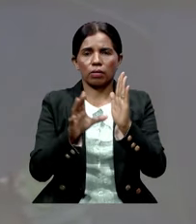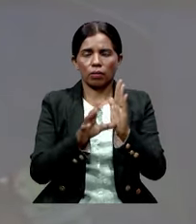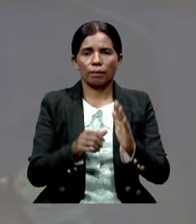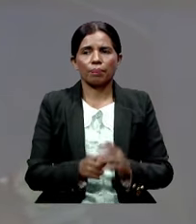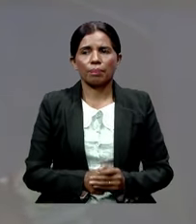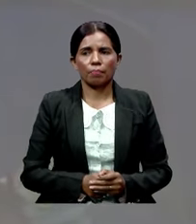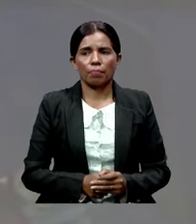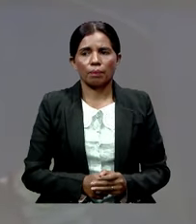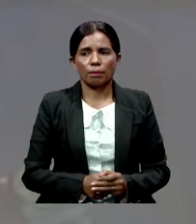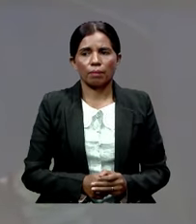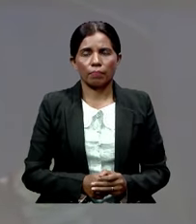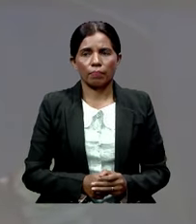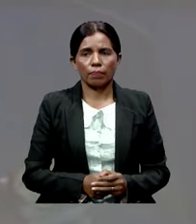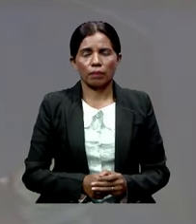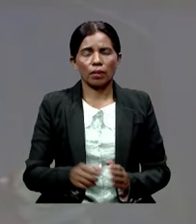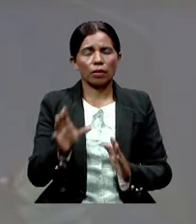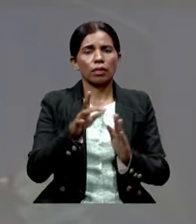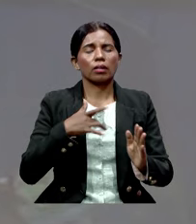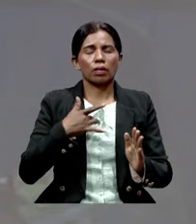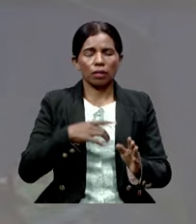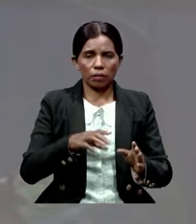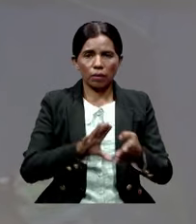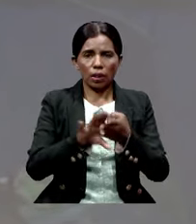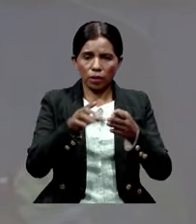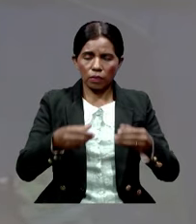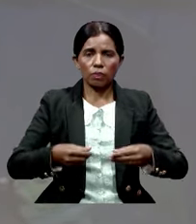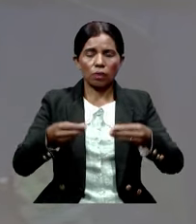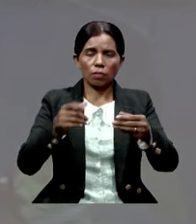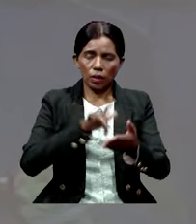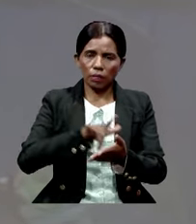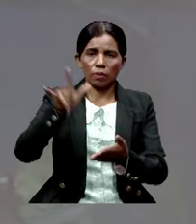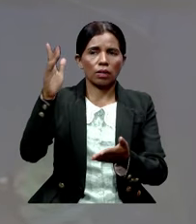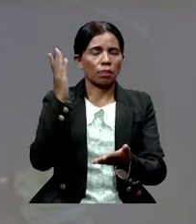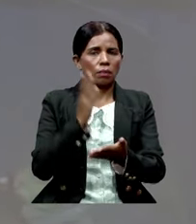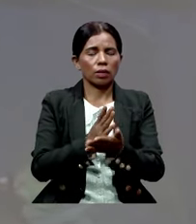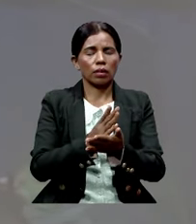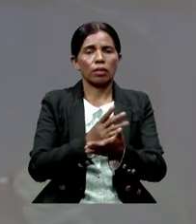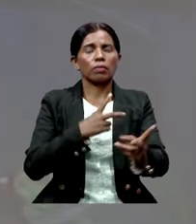Diviene rei, consentimento sai lei, magneba. Cancela a visita privada.